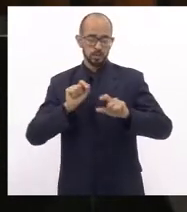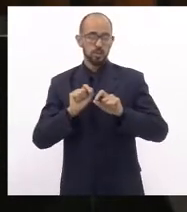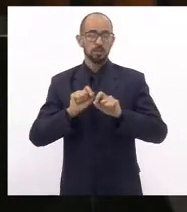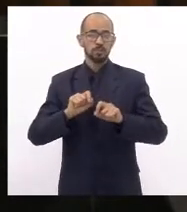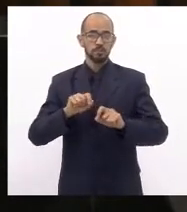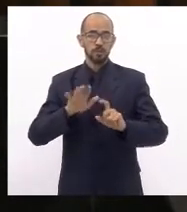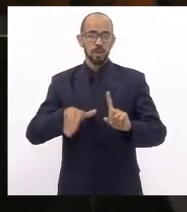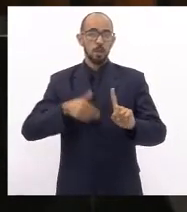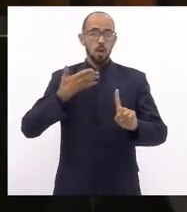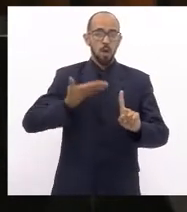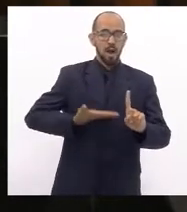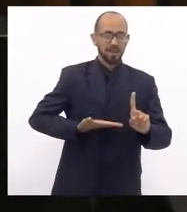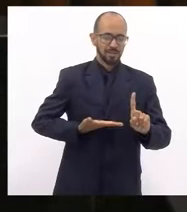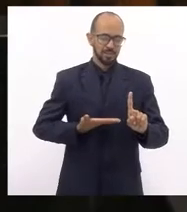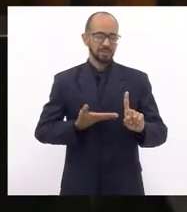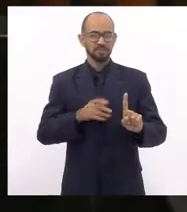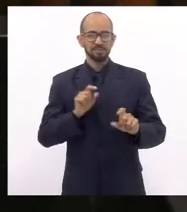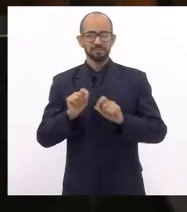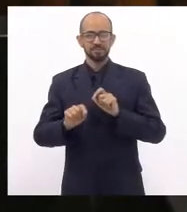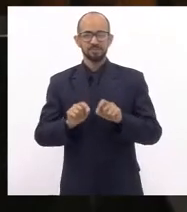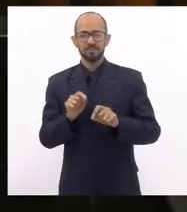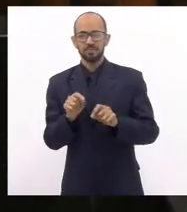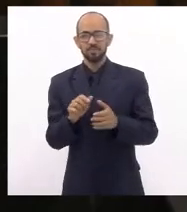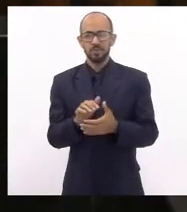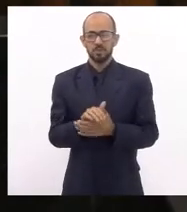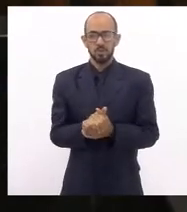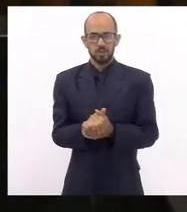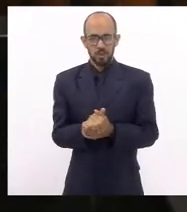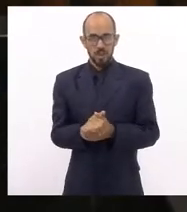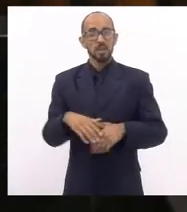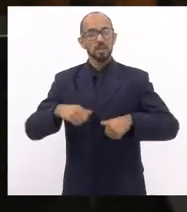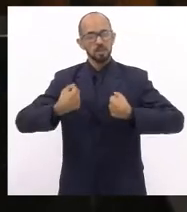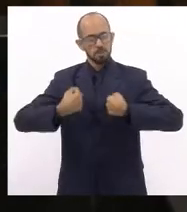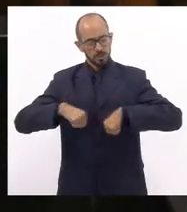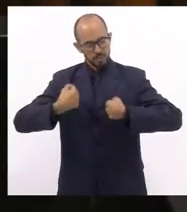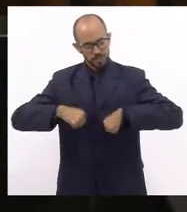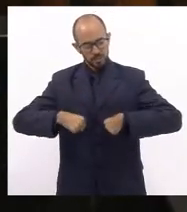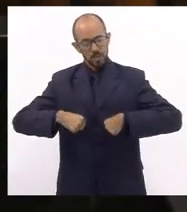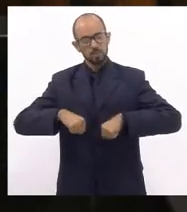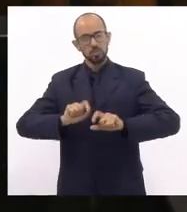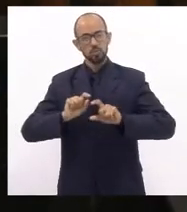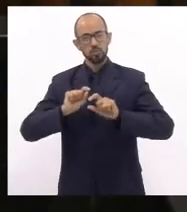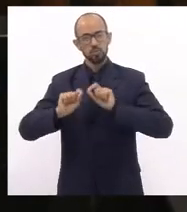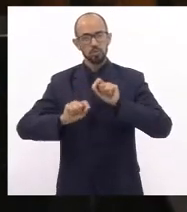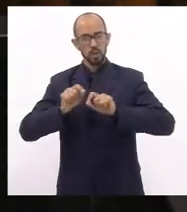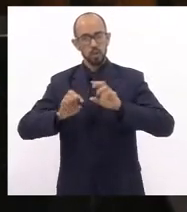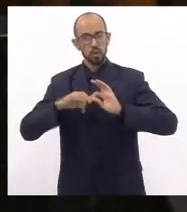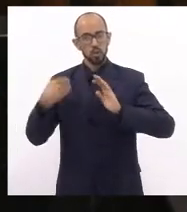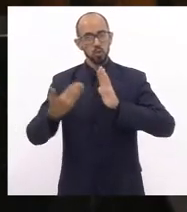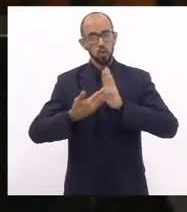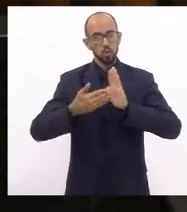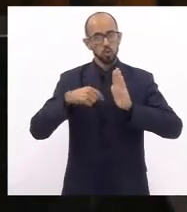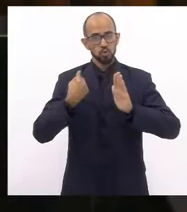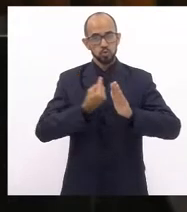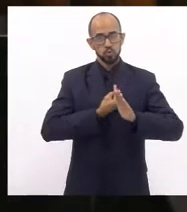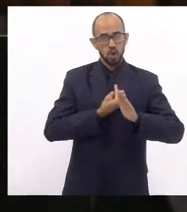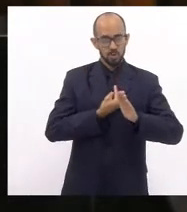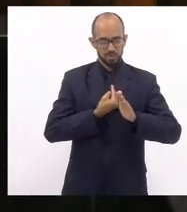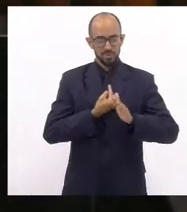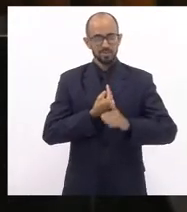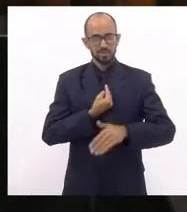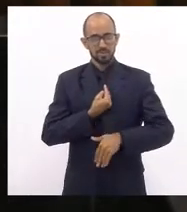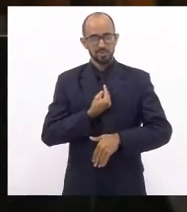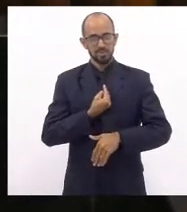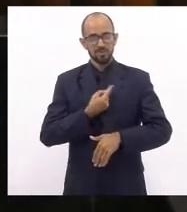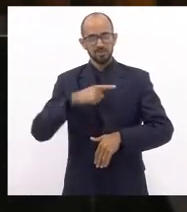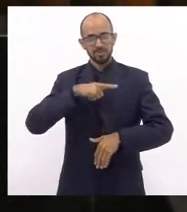uma honraria e que necessário é que nós todos, os agraciados, tenham